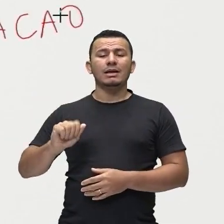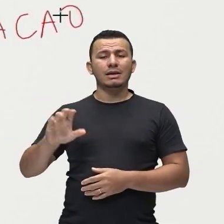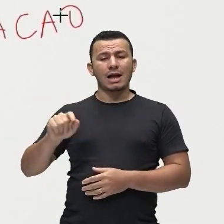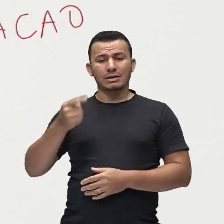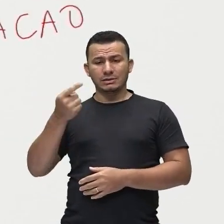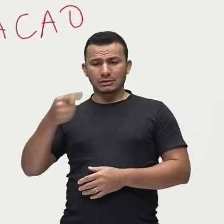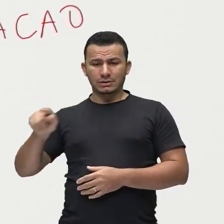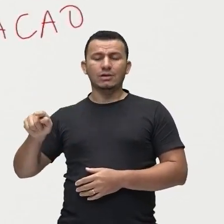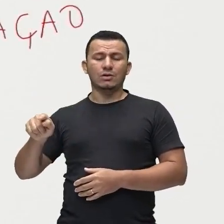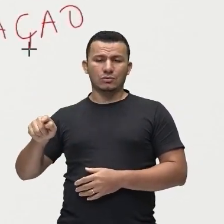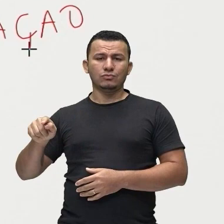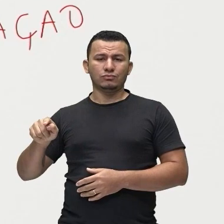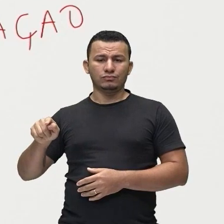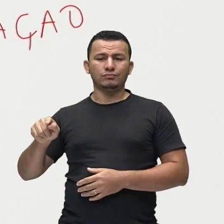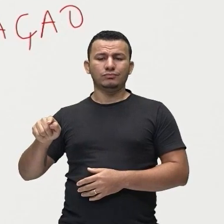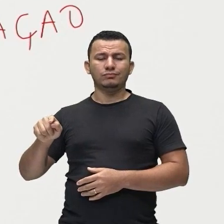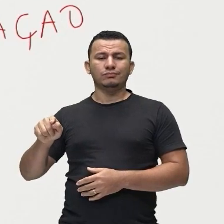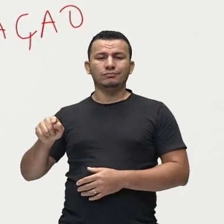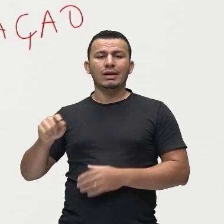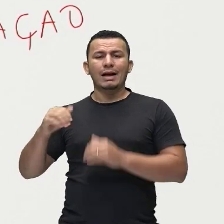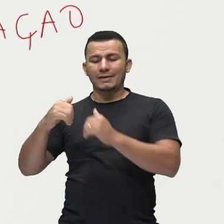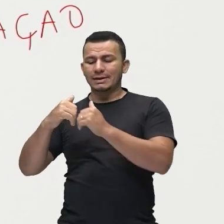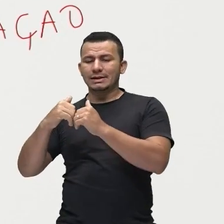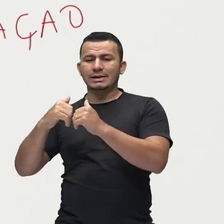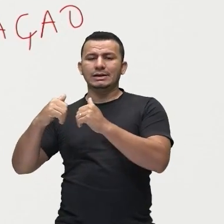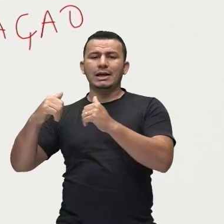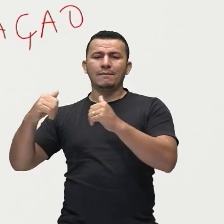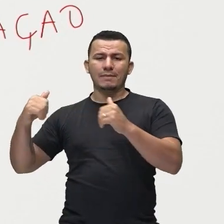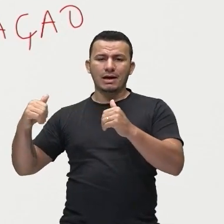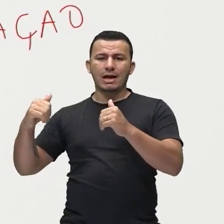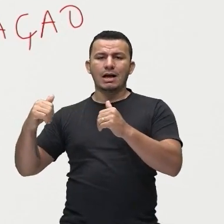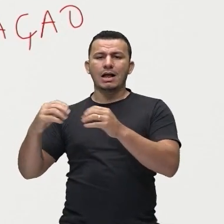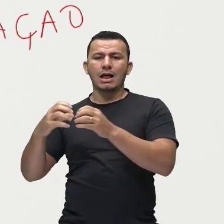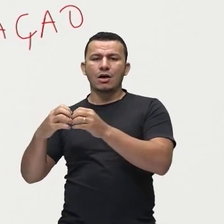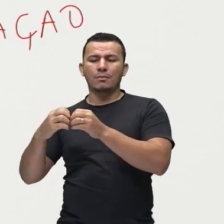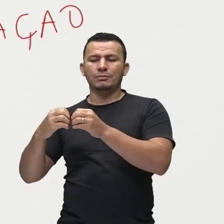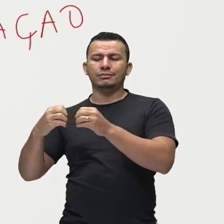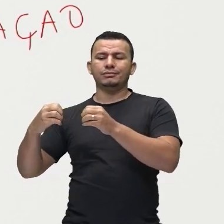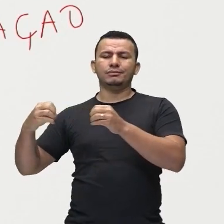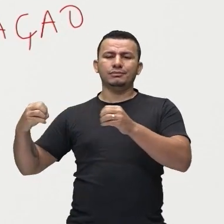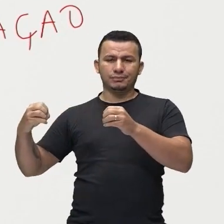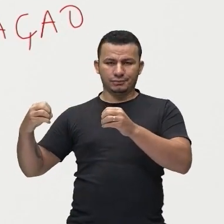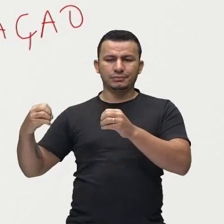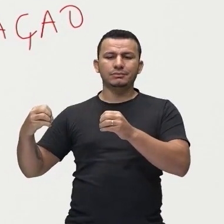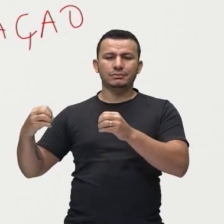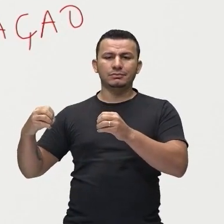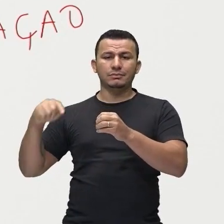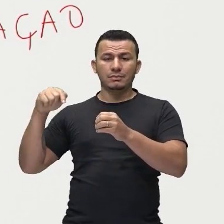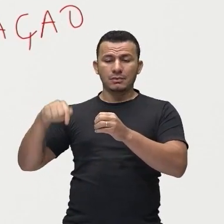na etapa de blástula, ela vai se fixar no